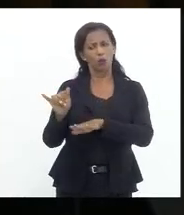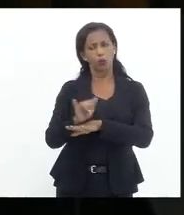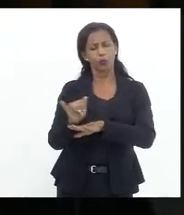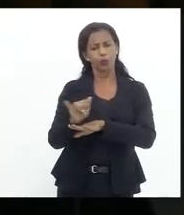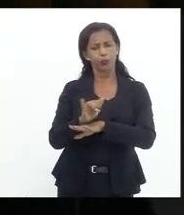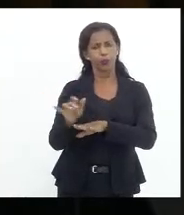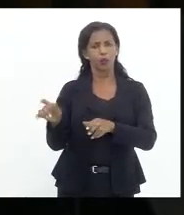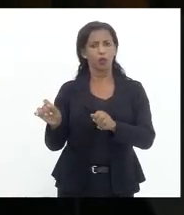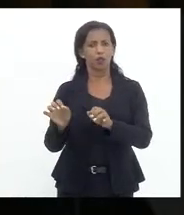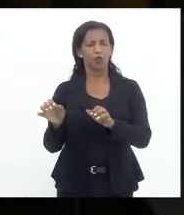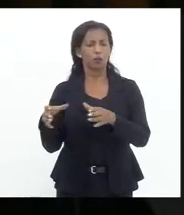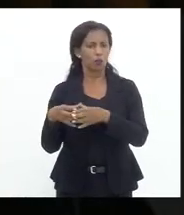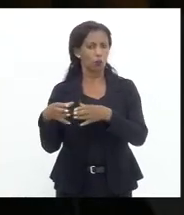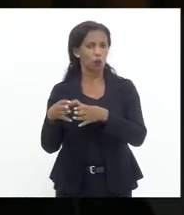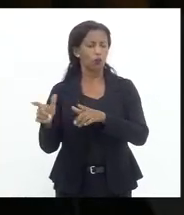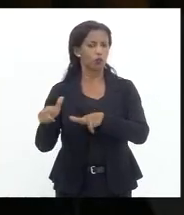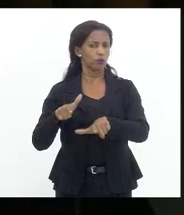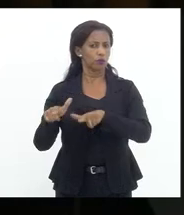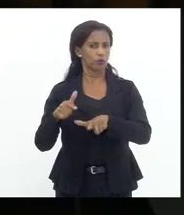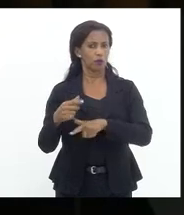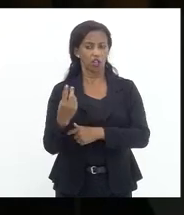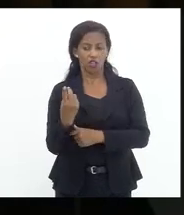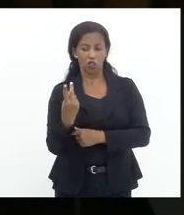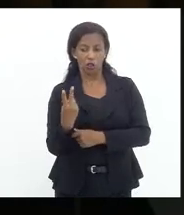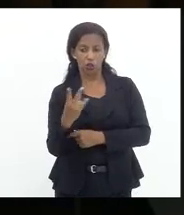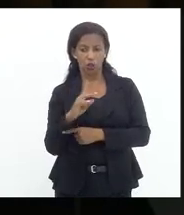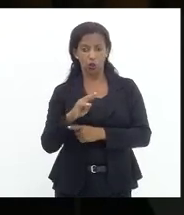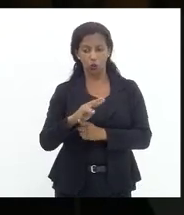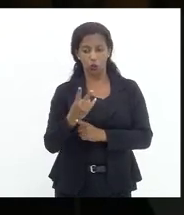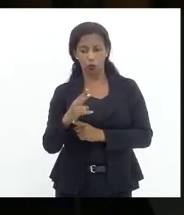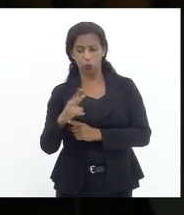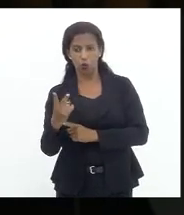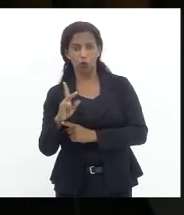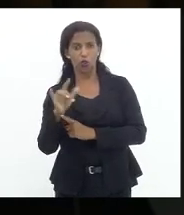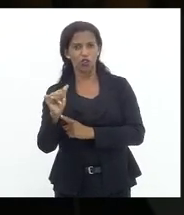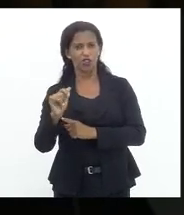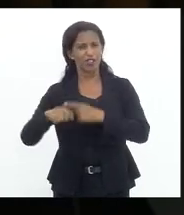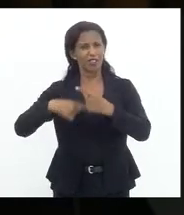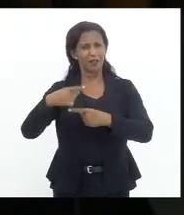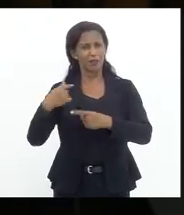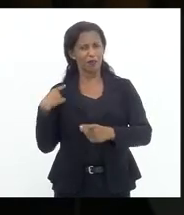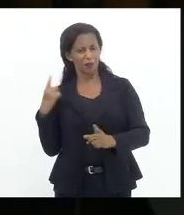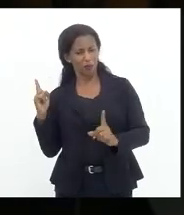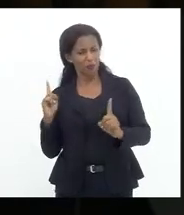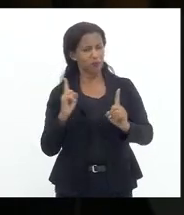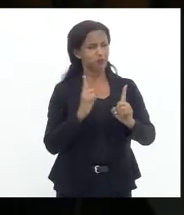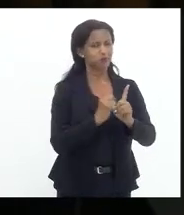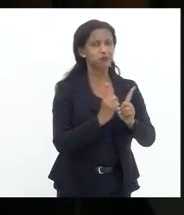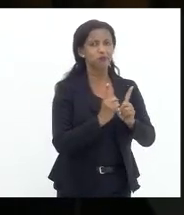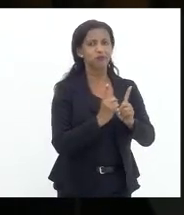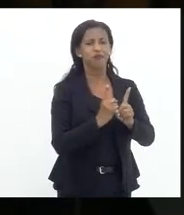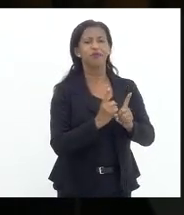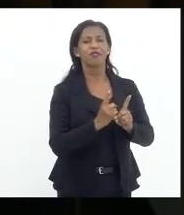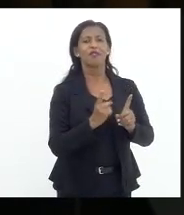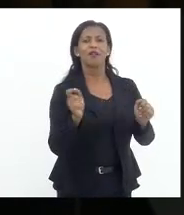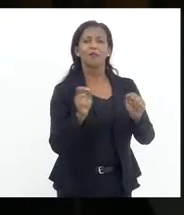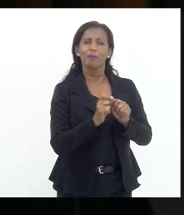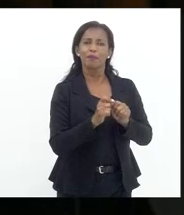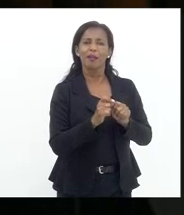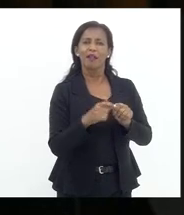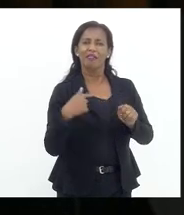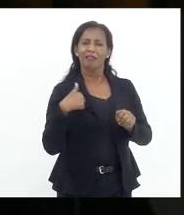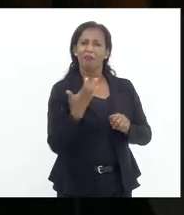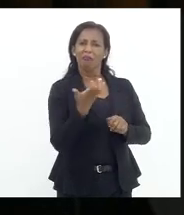de trabalho. Né, 2 dias depois, estava eu lá batendo na porta dele, né, para fazer